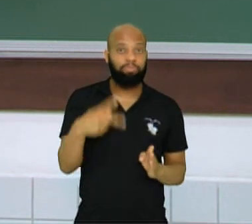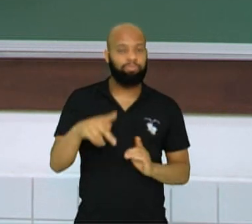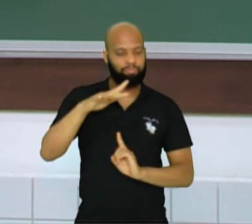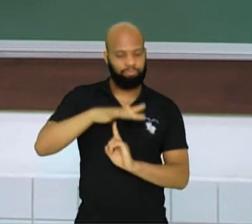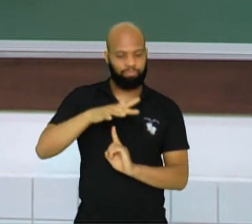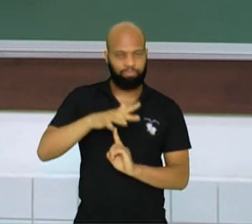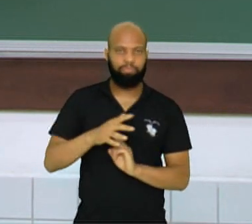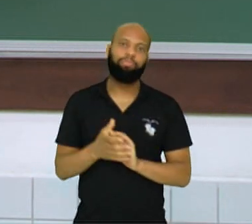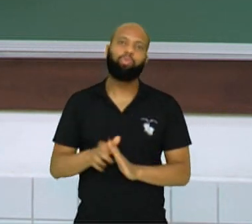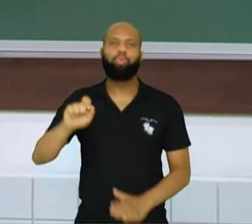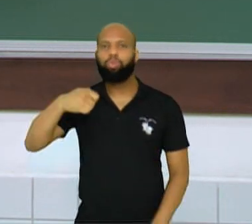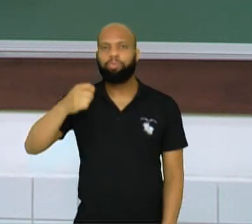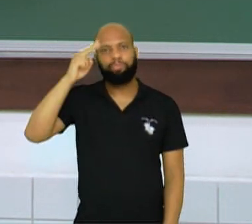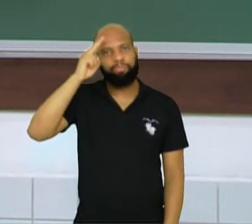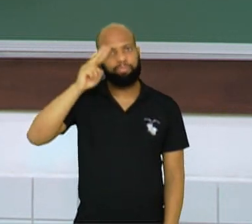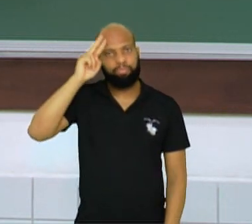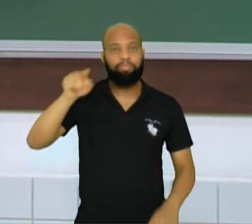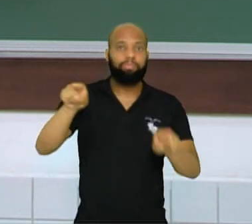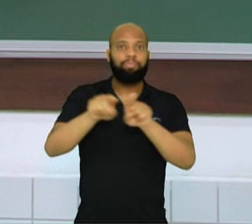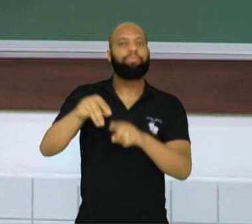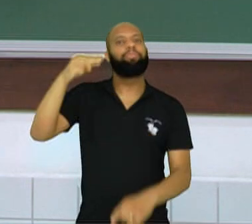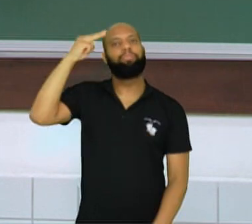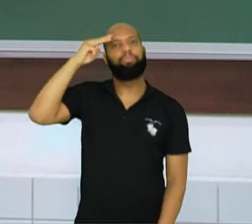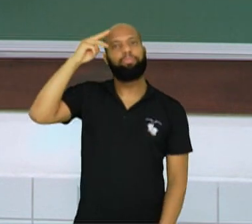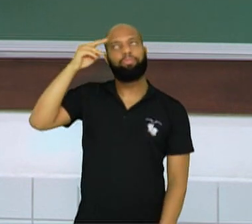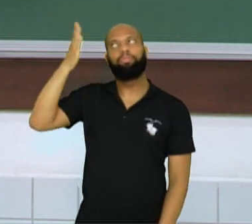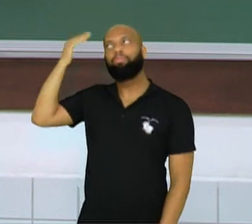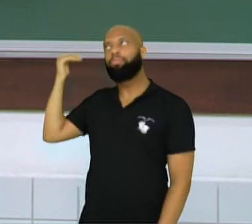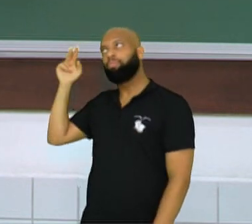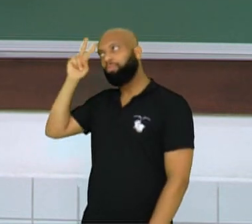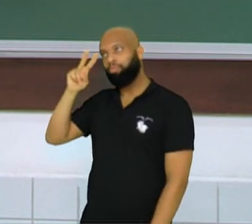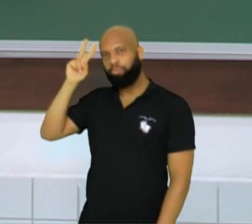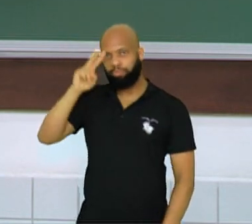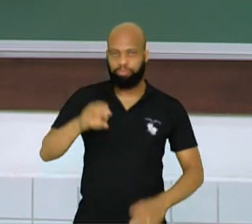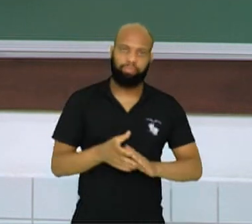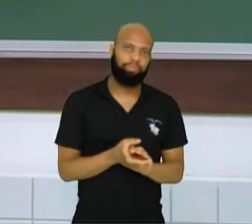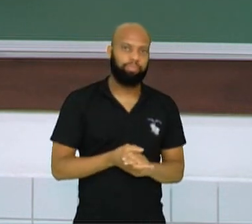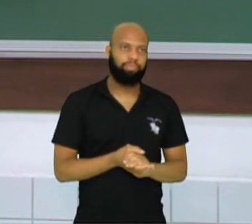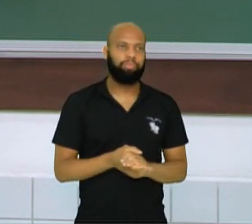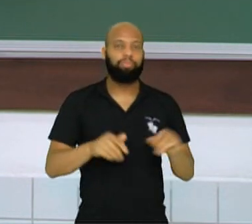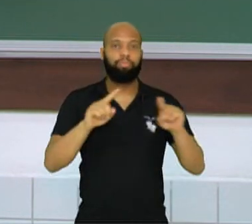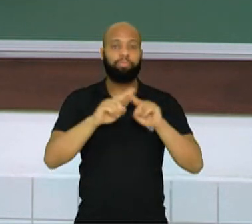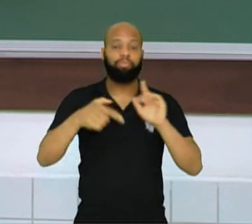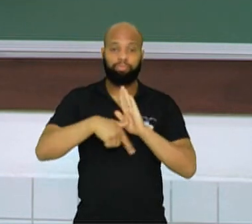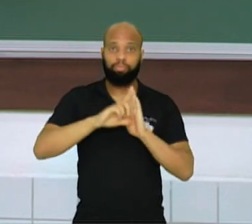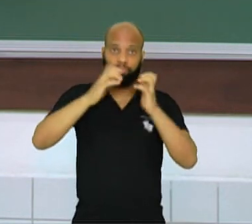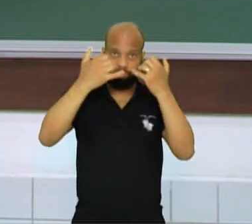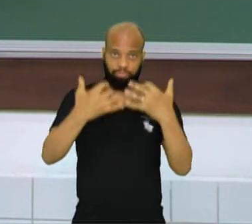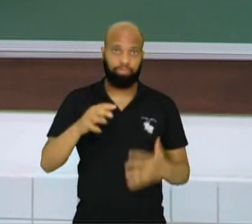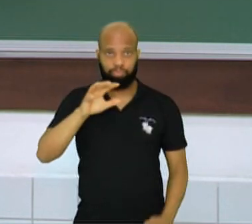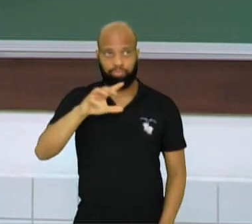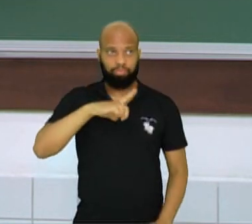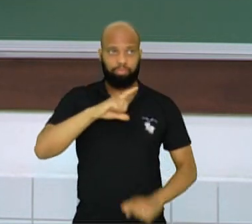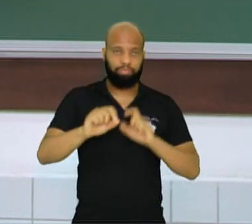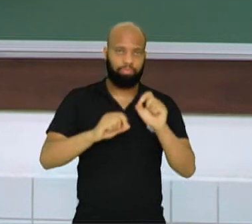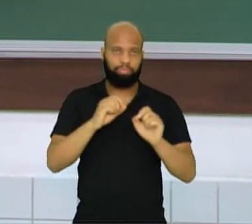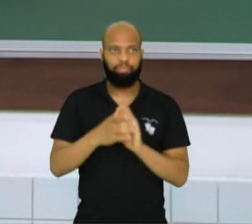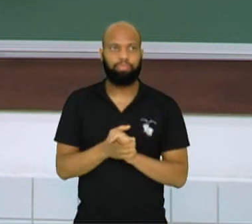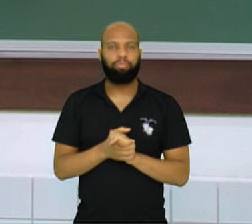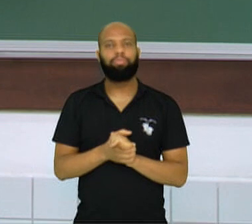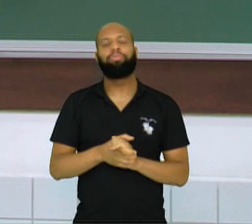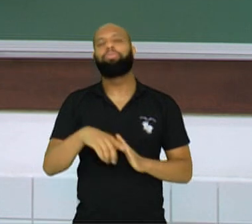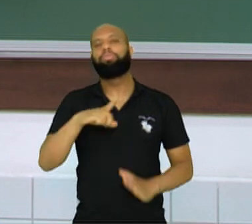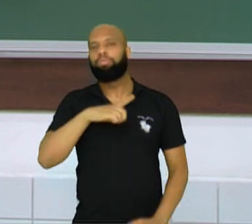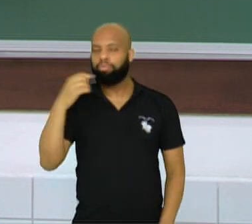um pouco sobre as histórias e a memória afetiva das pessoas. Mas antes de a gente falar sobre a nossa aula, bom, não quero que